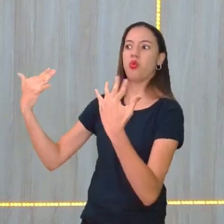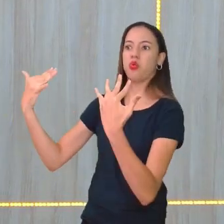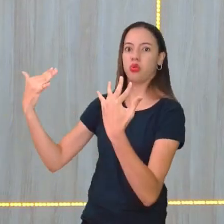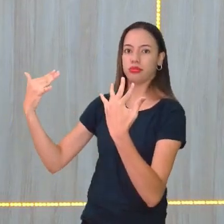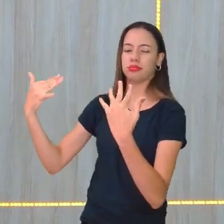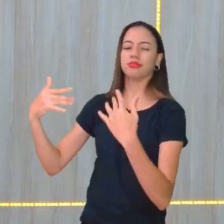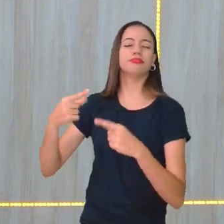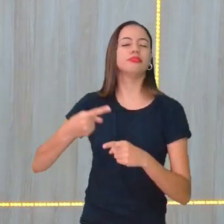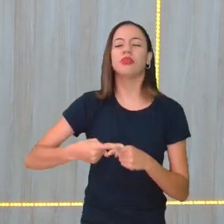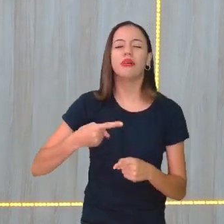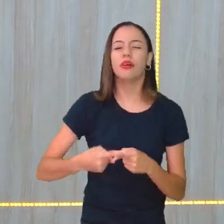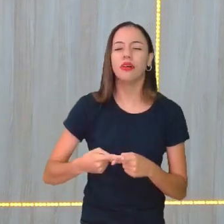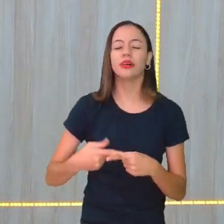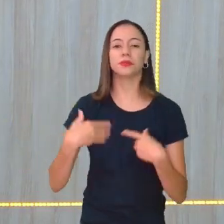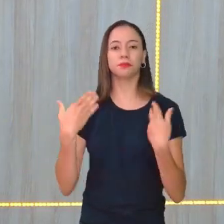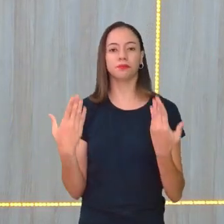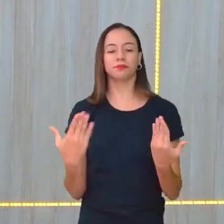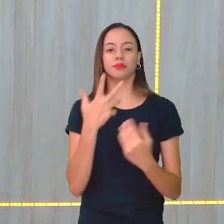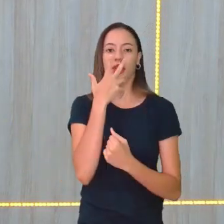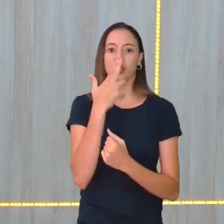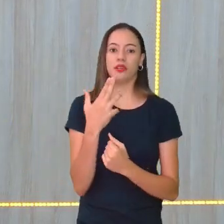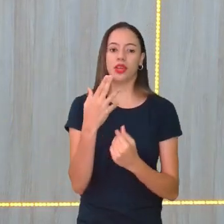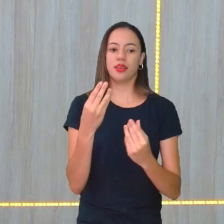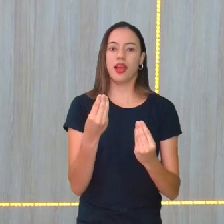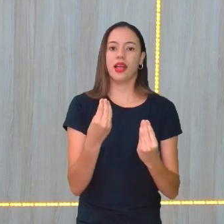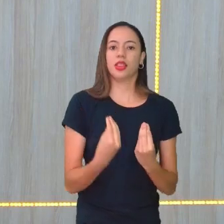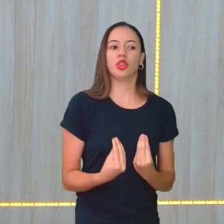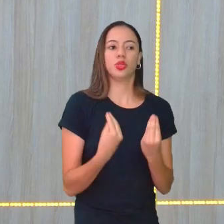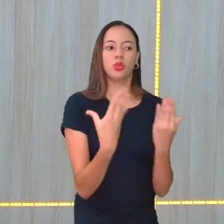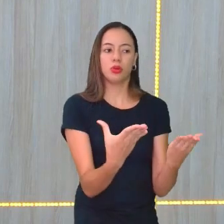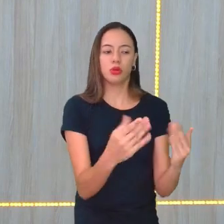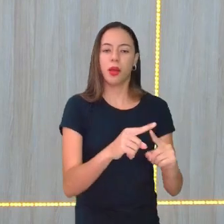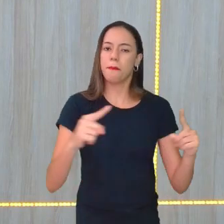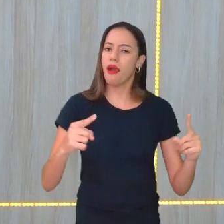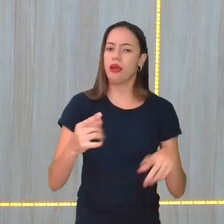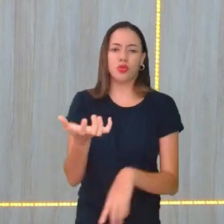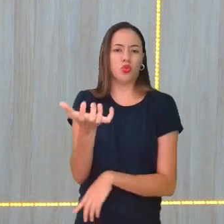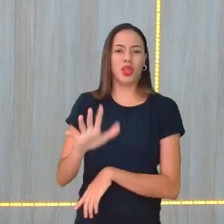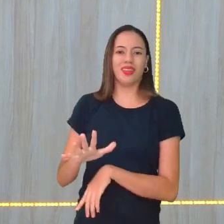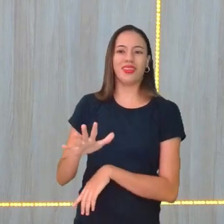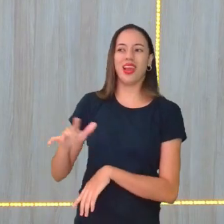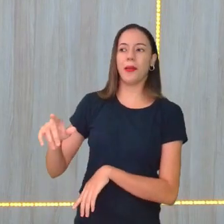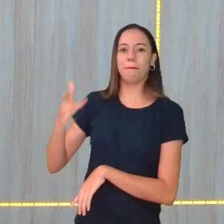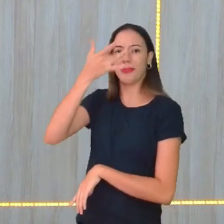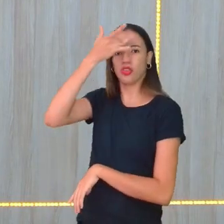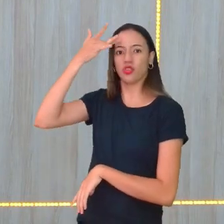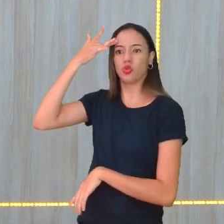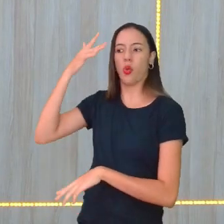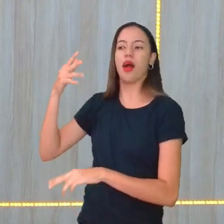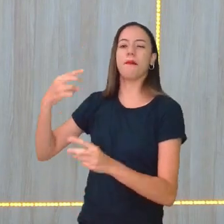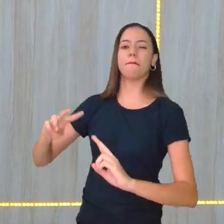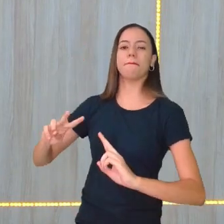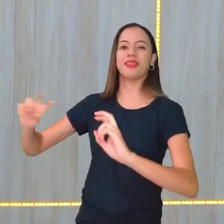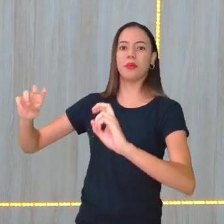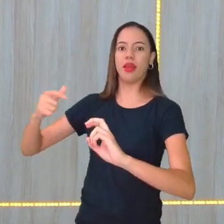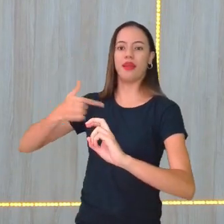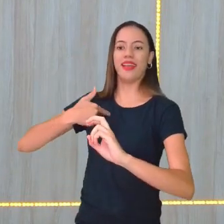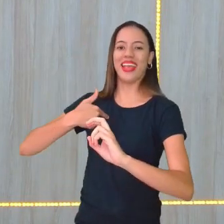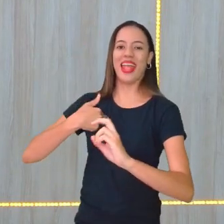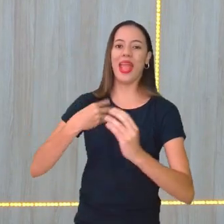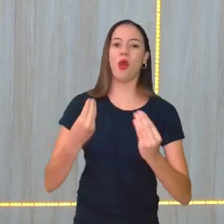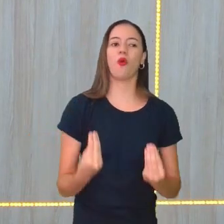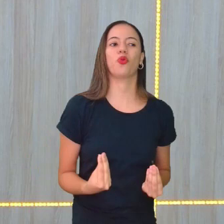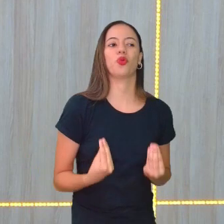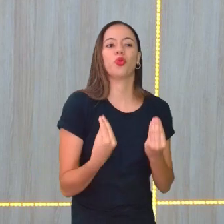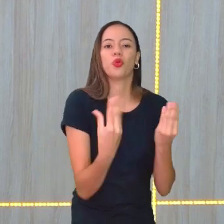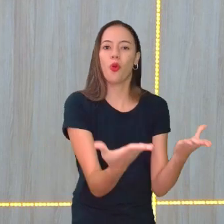aquela ideia, né, de que ele fazia as doações, mas não queria que as pessoas percebessem que era ele que estava doando,